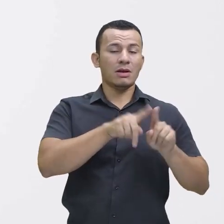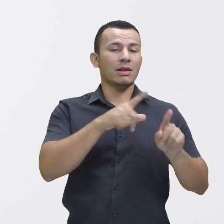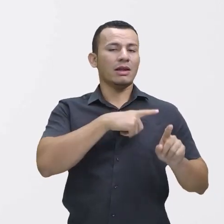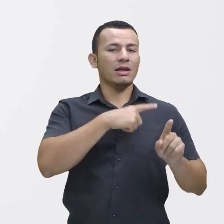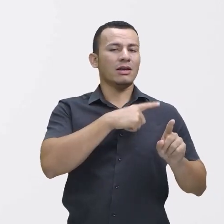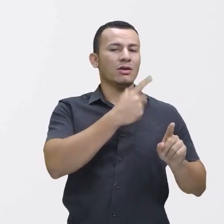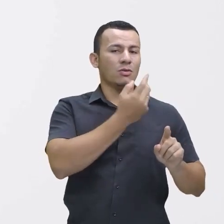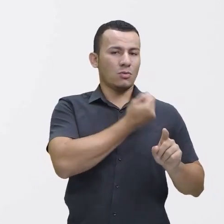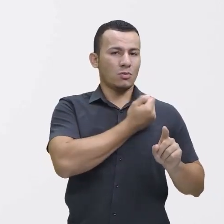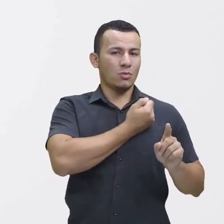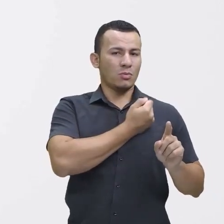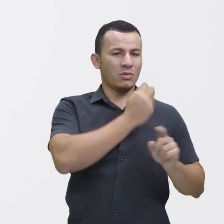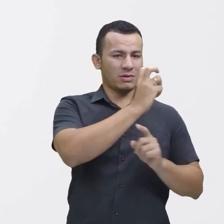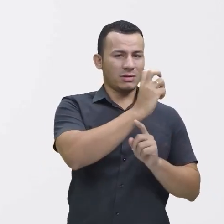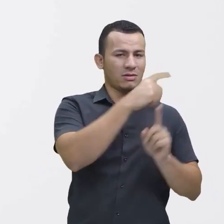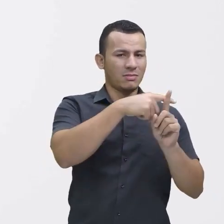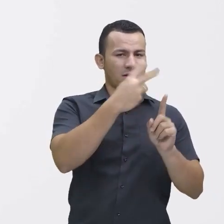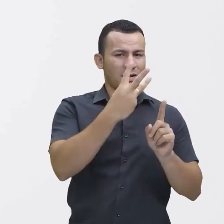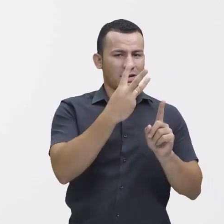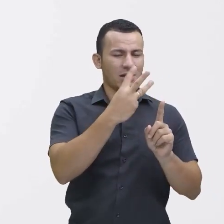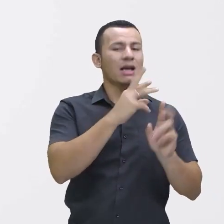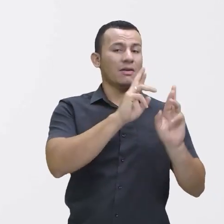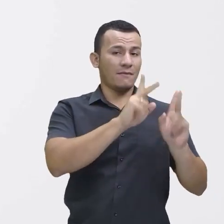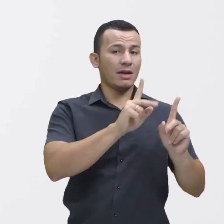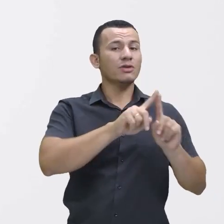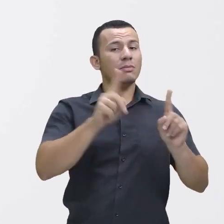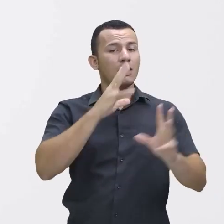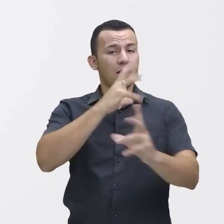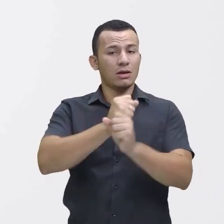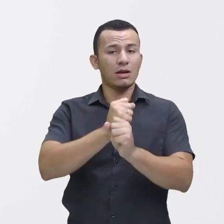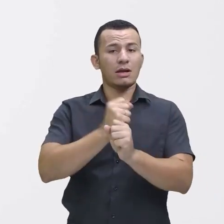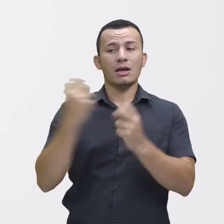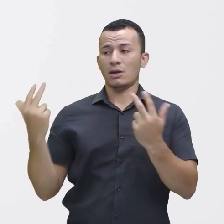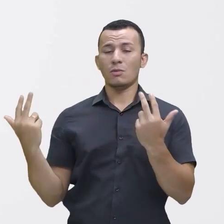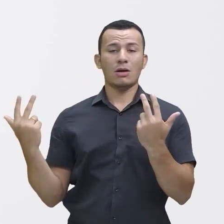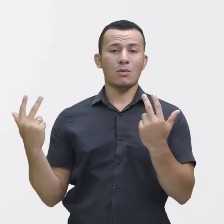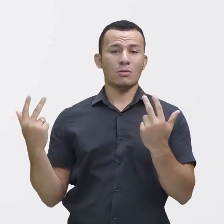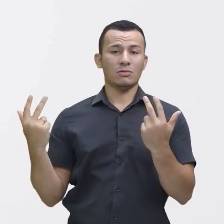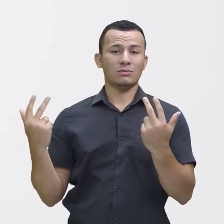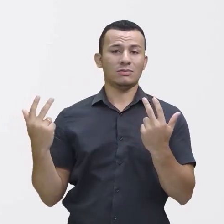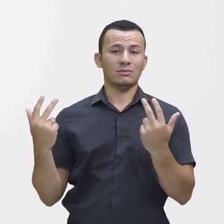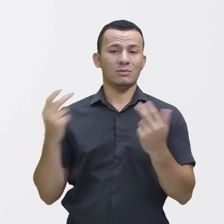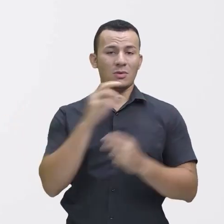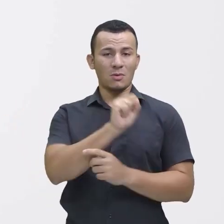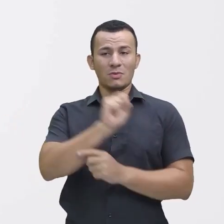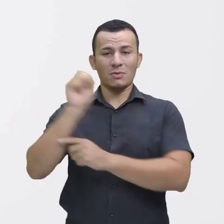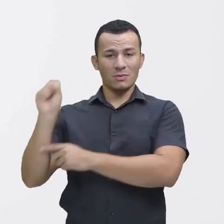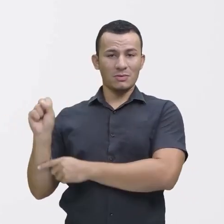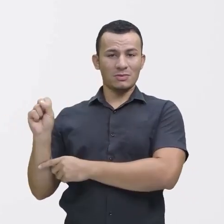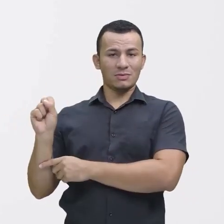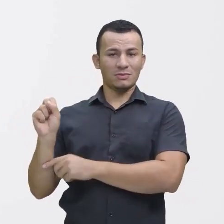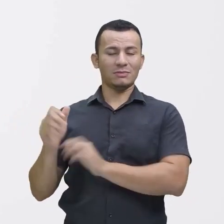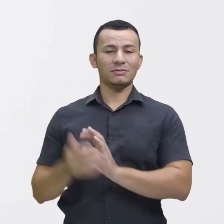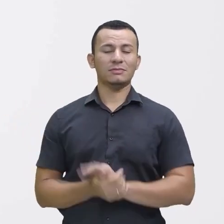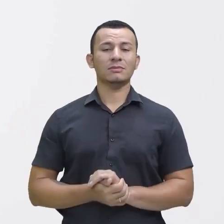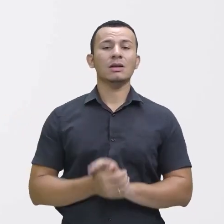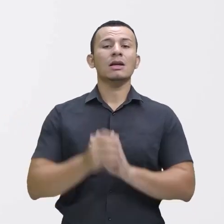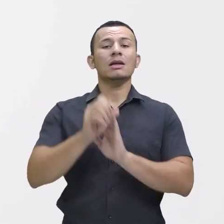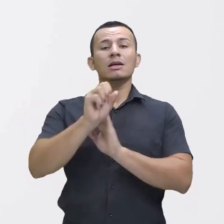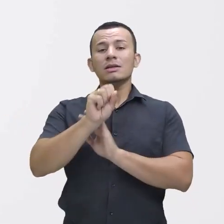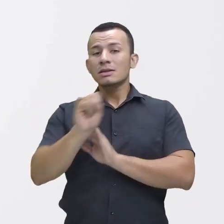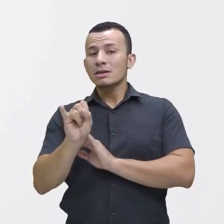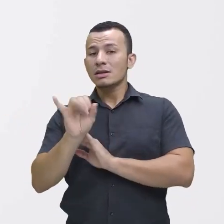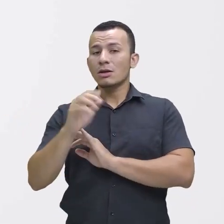Iguais. Então, sentença com relação de igualdade. Agora observe que ela sem relação